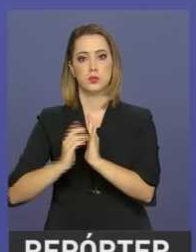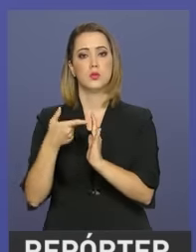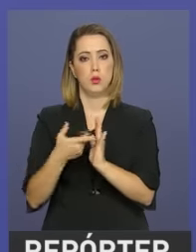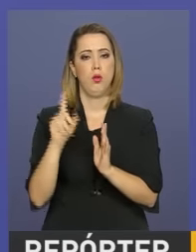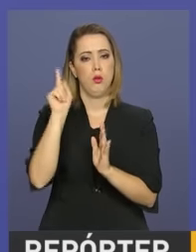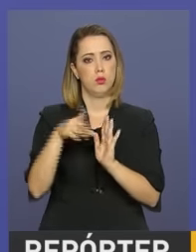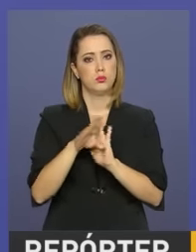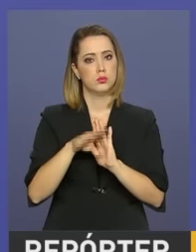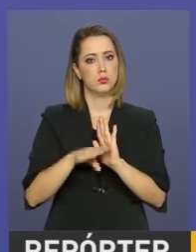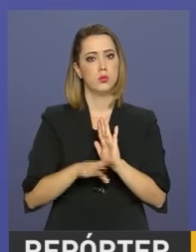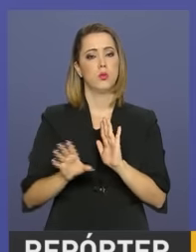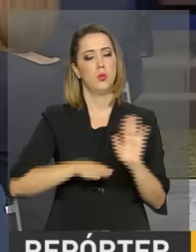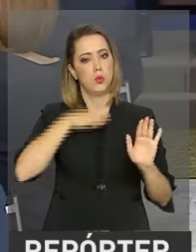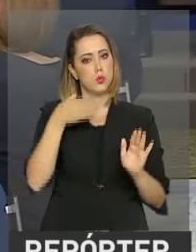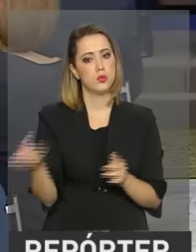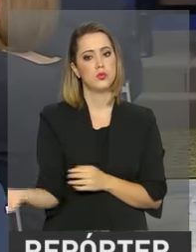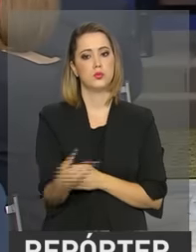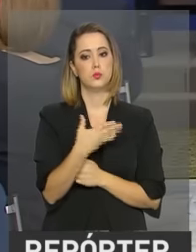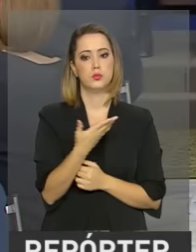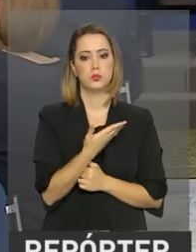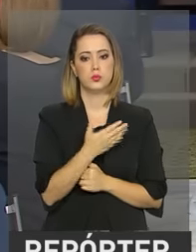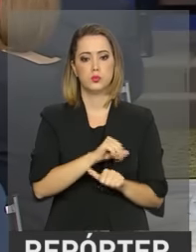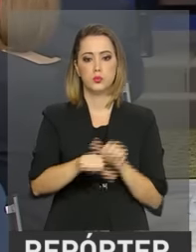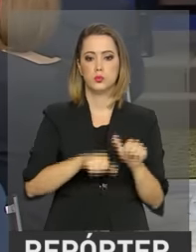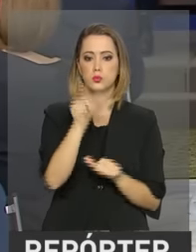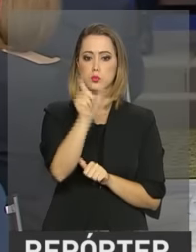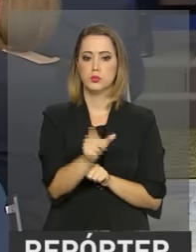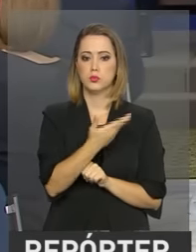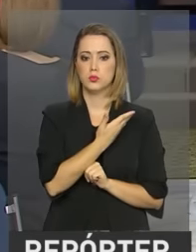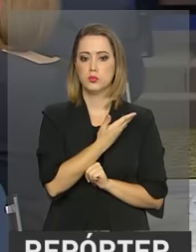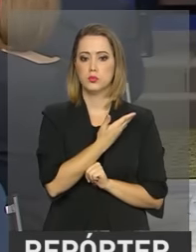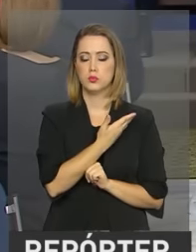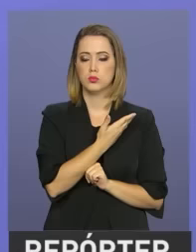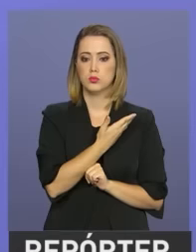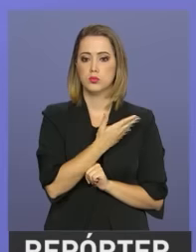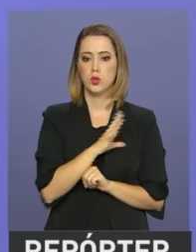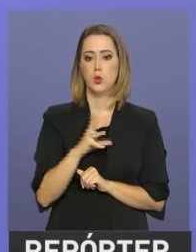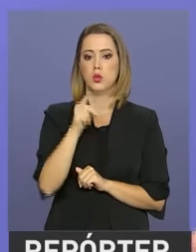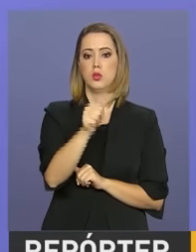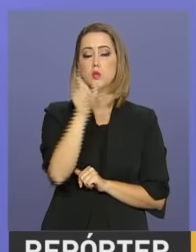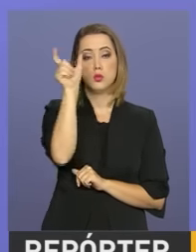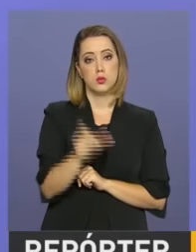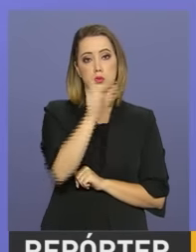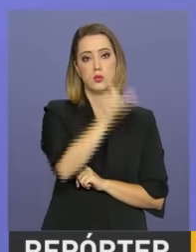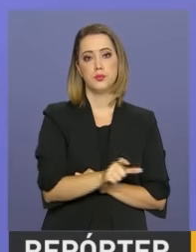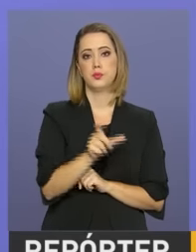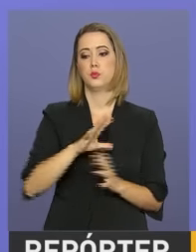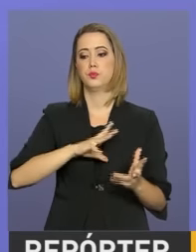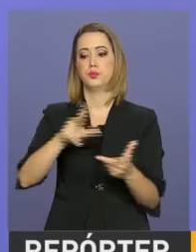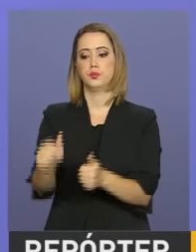um modelo inovador e corajoso todo mundo na Europa Estados Unidos Canadá Ásia